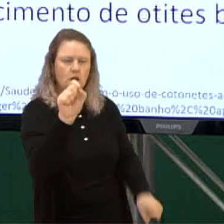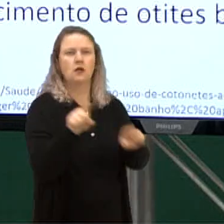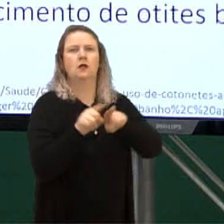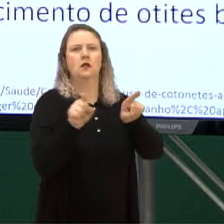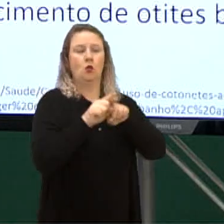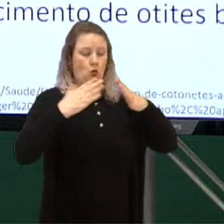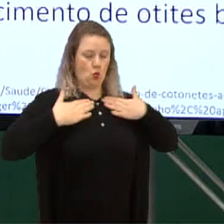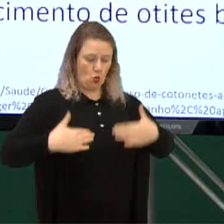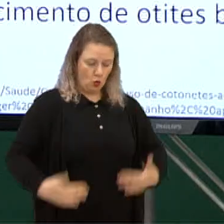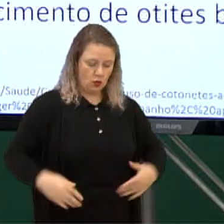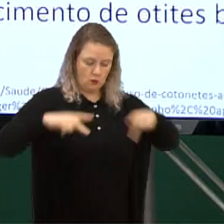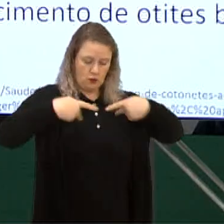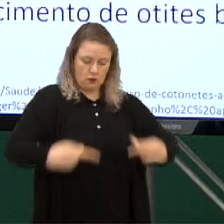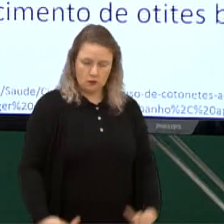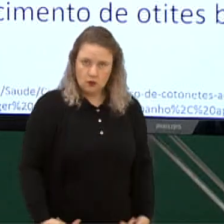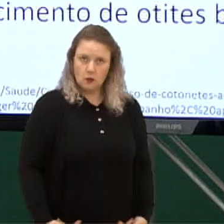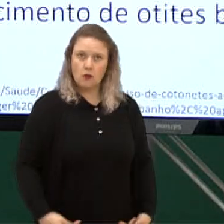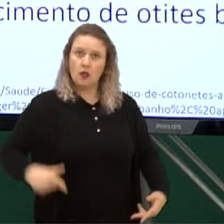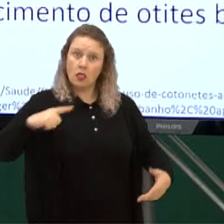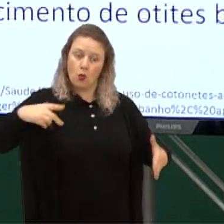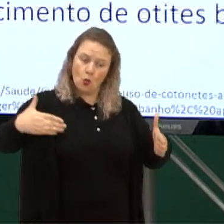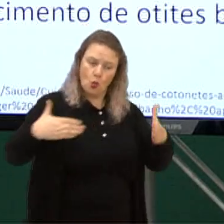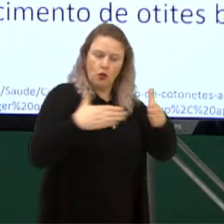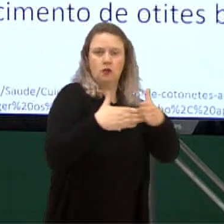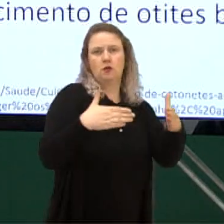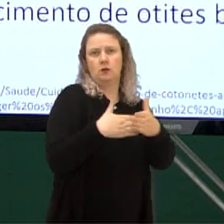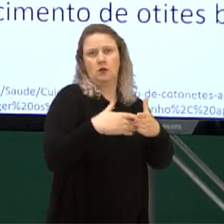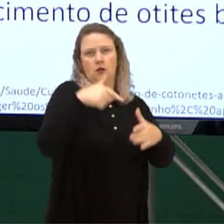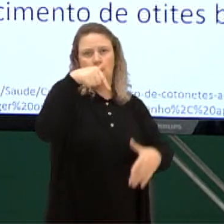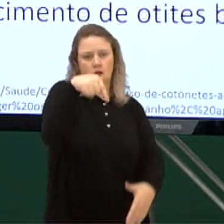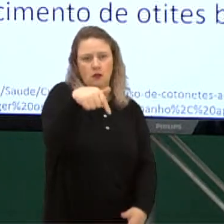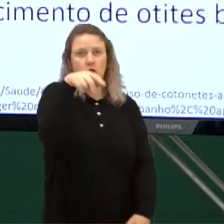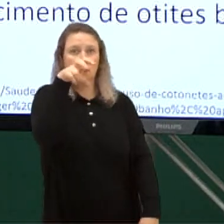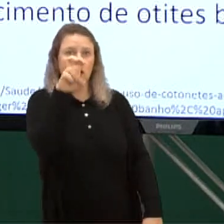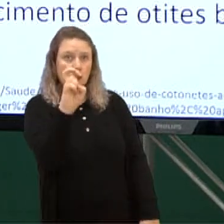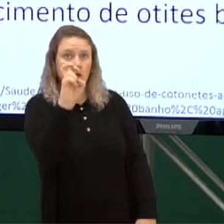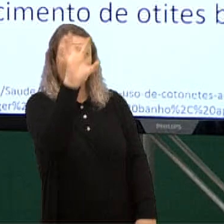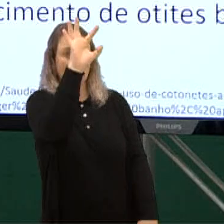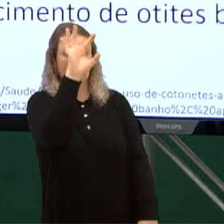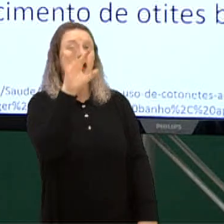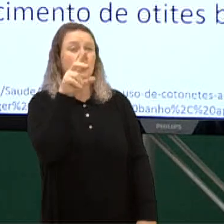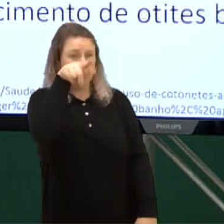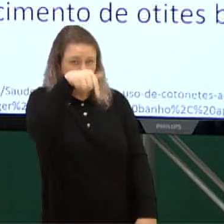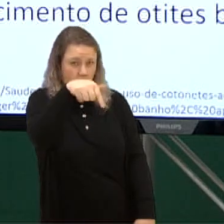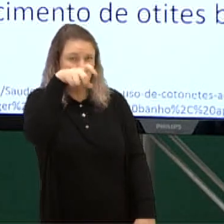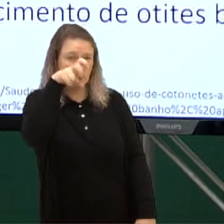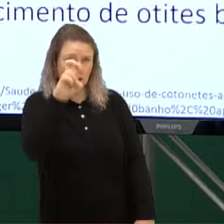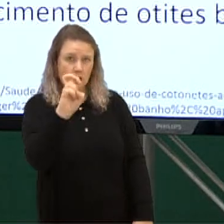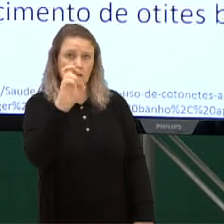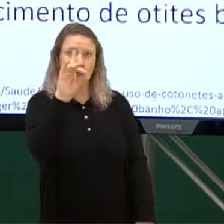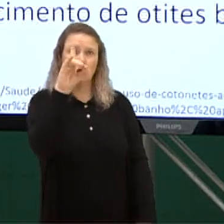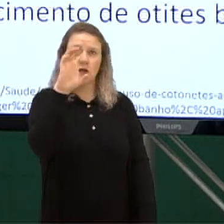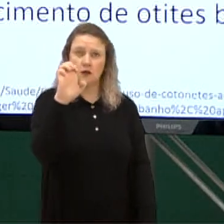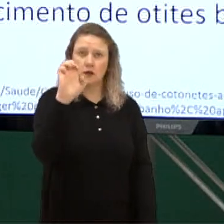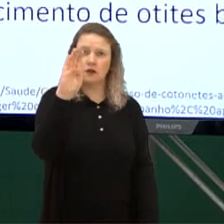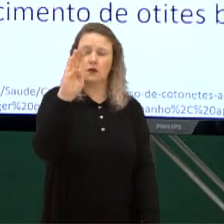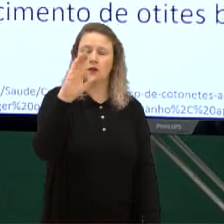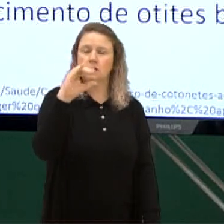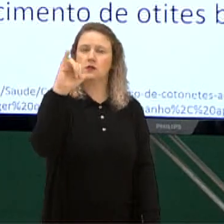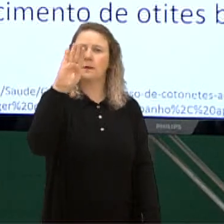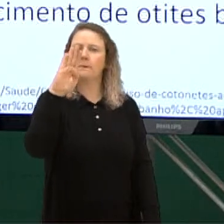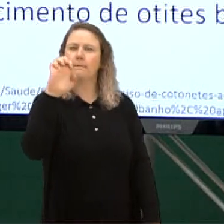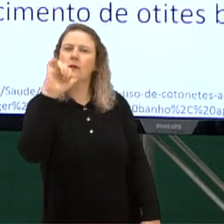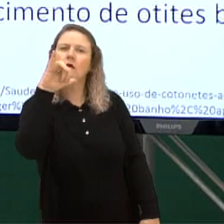corpo humano, o limite dele que machuca é 75 decibéis. Mas o problema não é só a altura, e sim